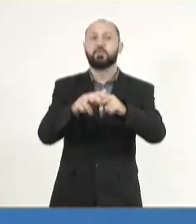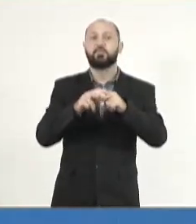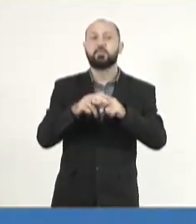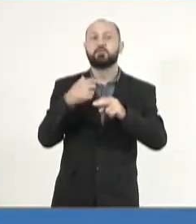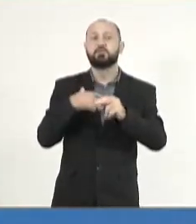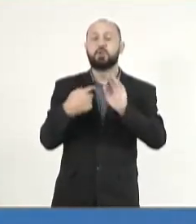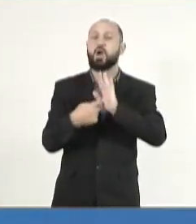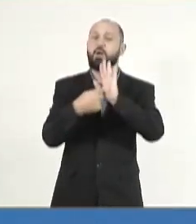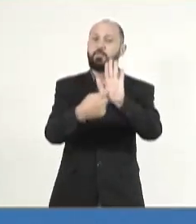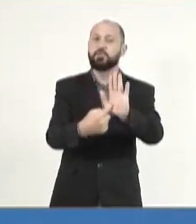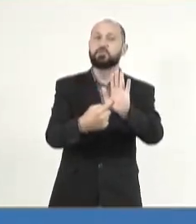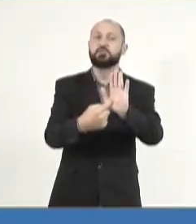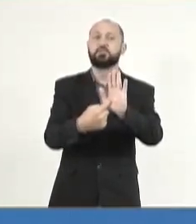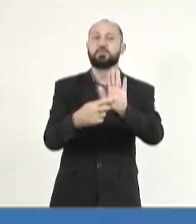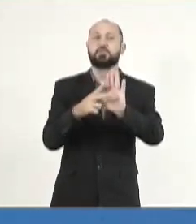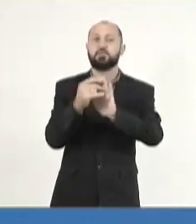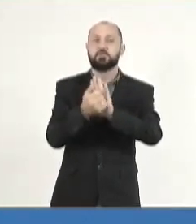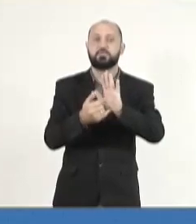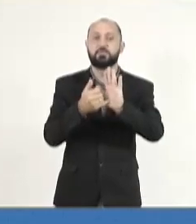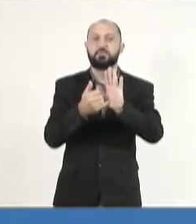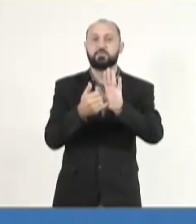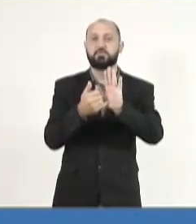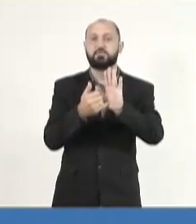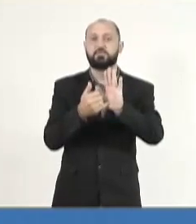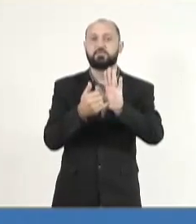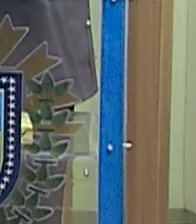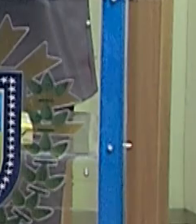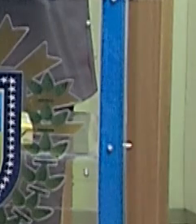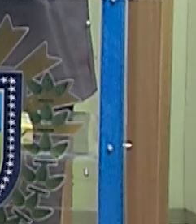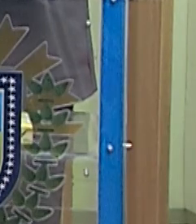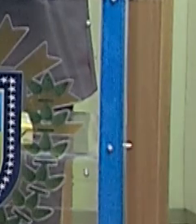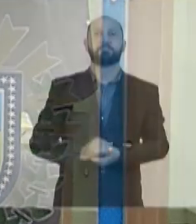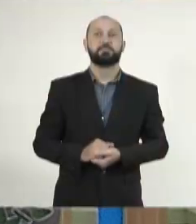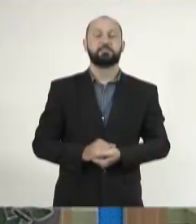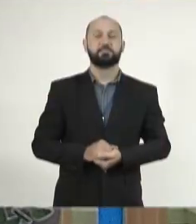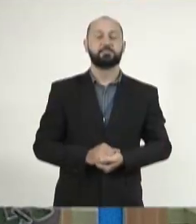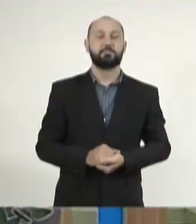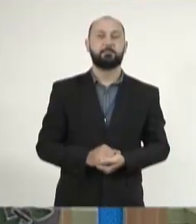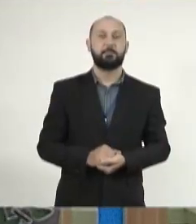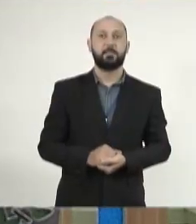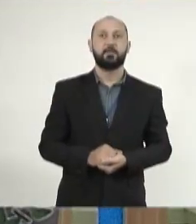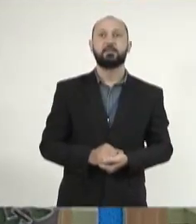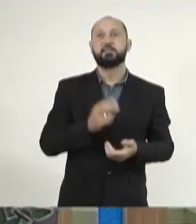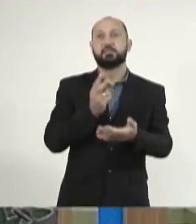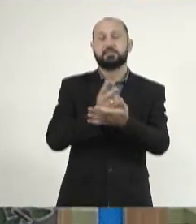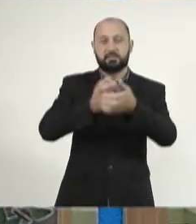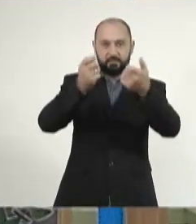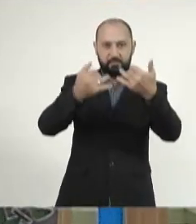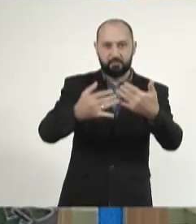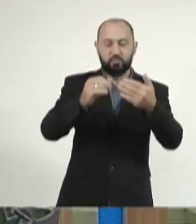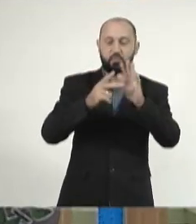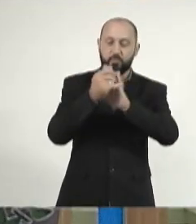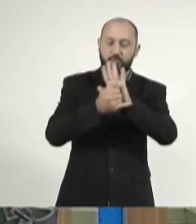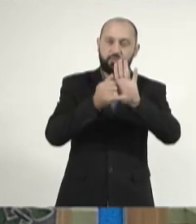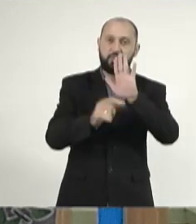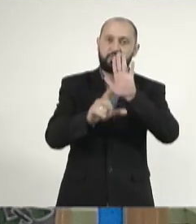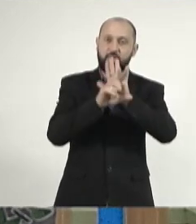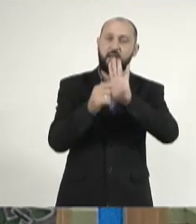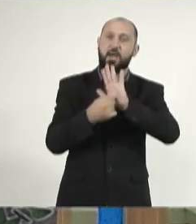estamos apresentando este projeto de lei. E como a gente sempre fala, quando um projeto de lei